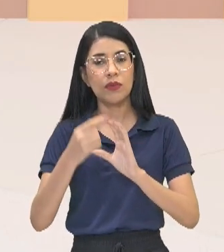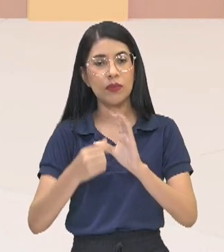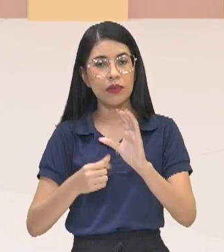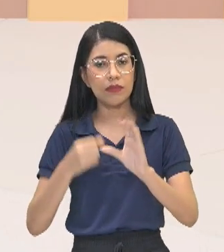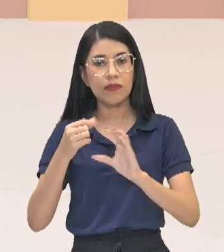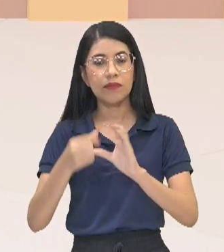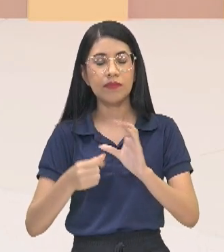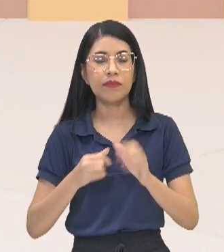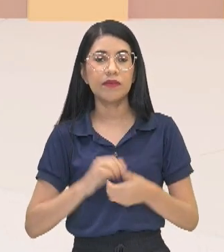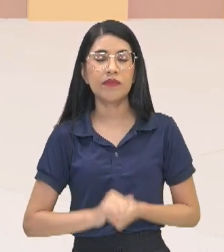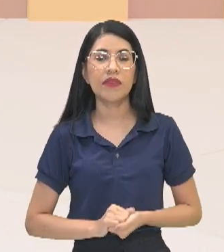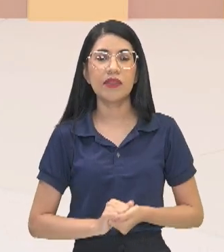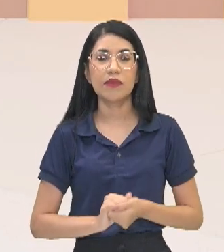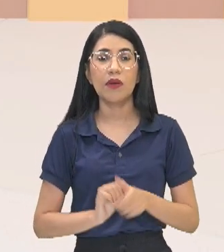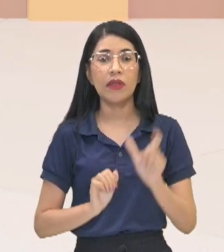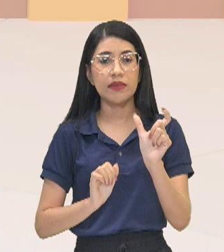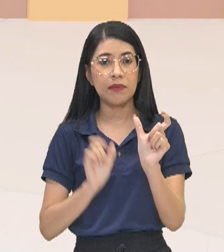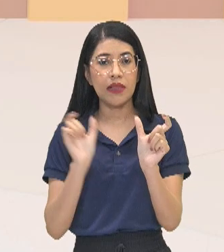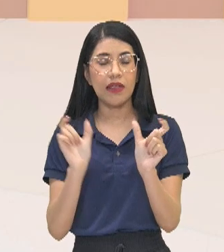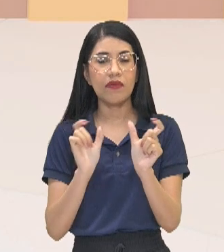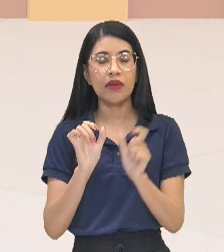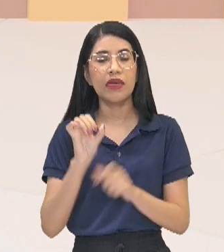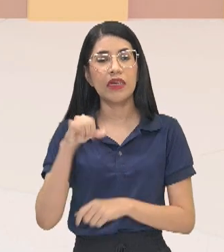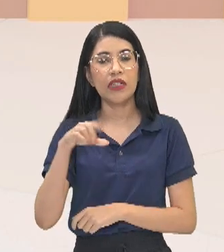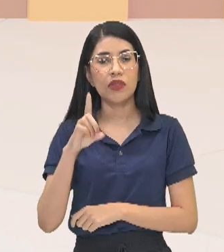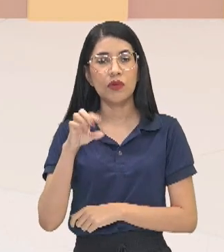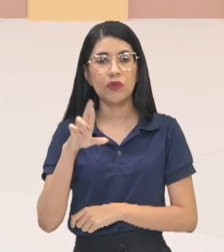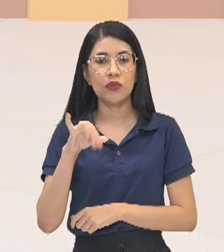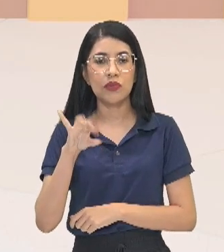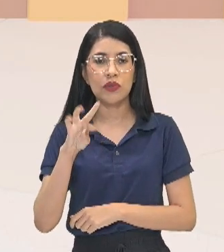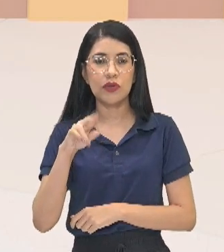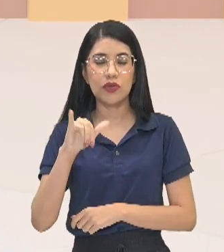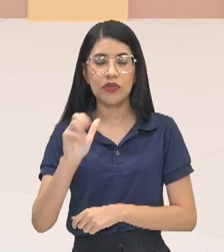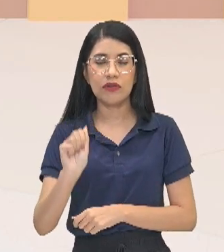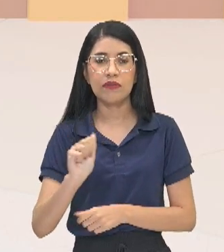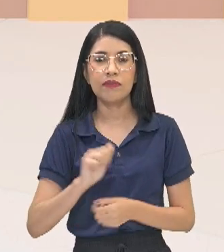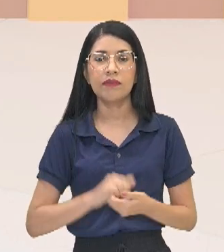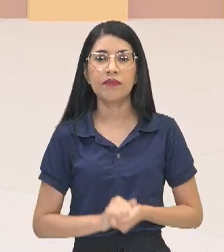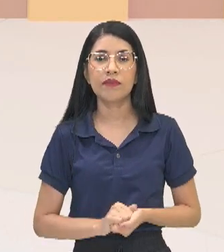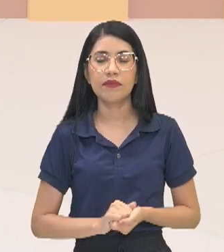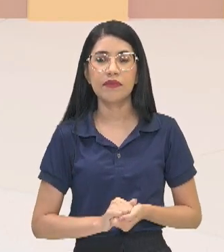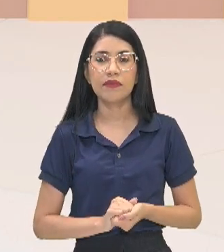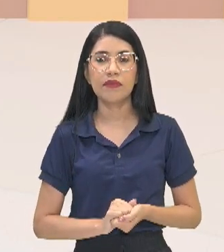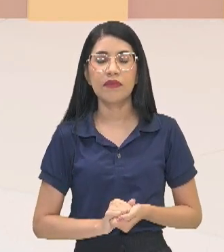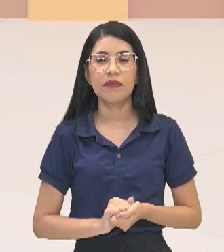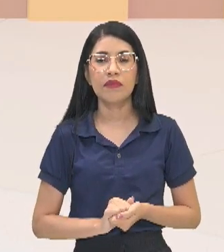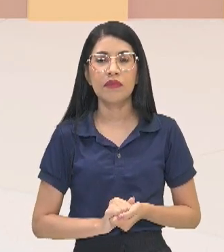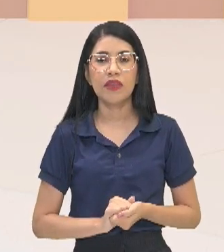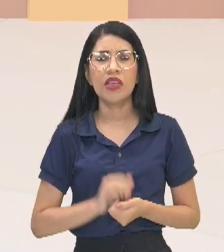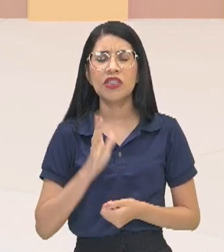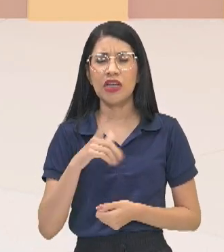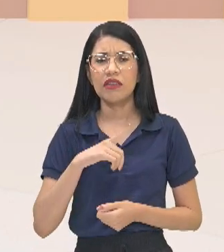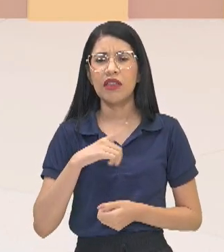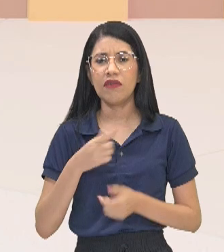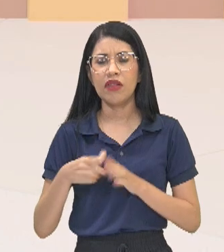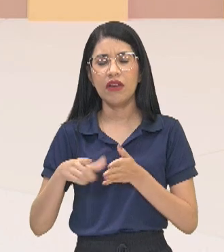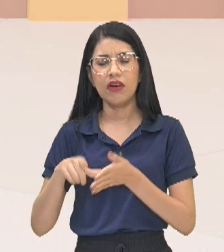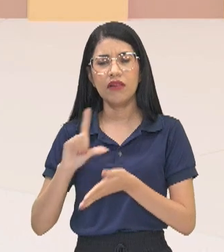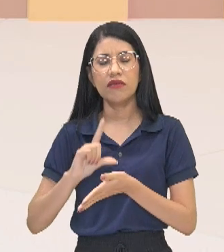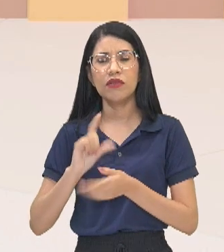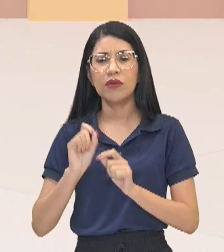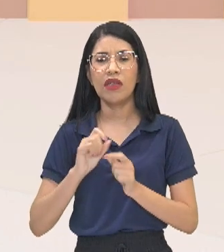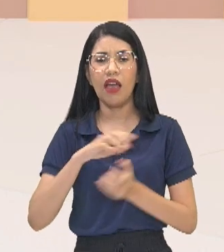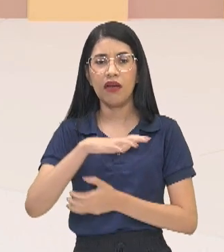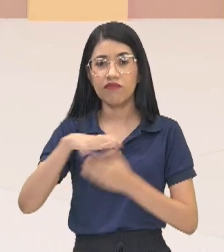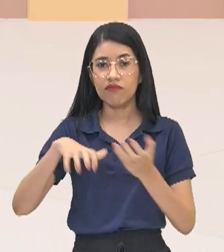Então, essas palavrinhas aqui, ó, indústria, a indústria. Então, já teve a Revolução Industrial, né? Vocês acompanham